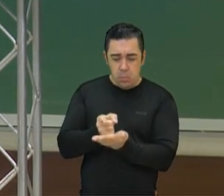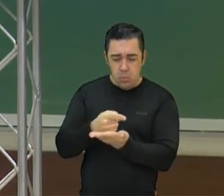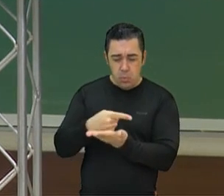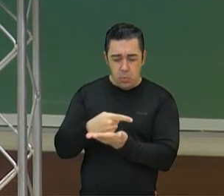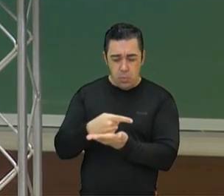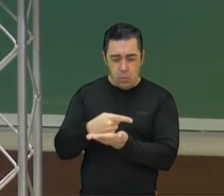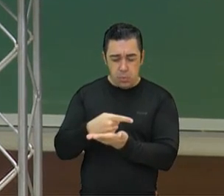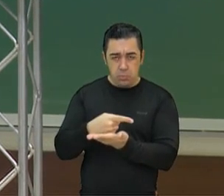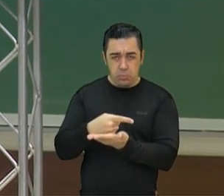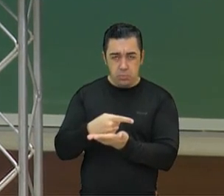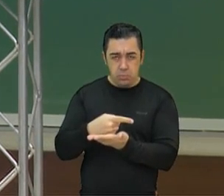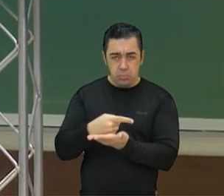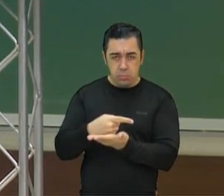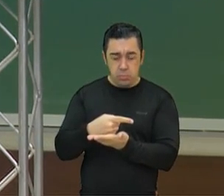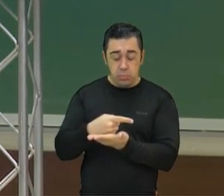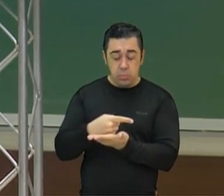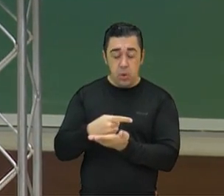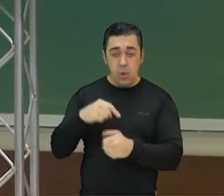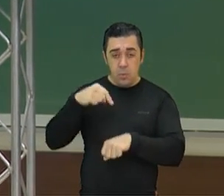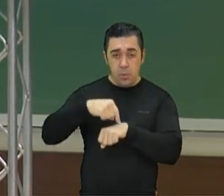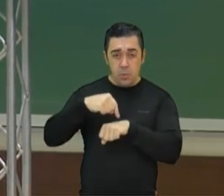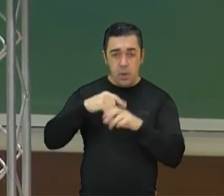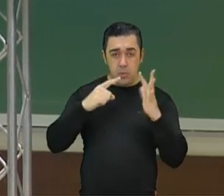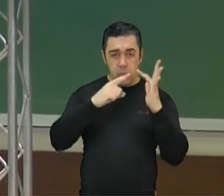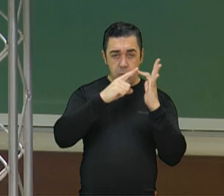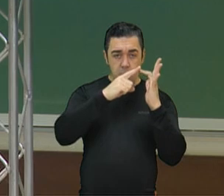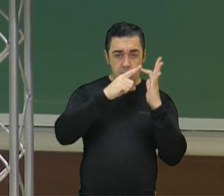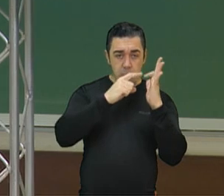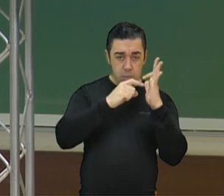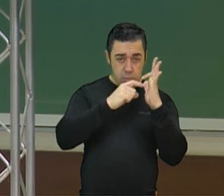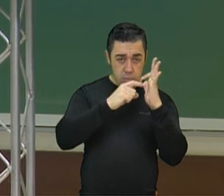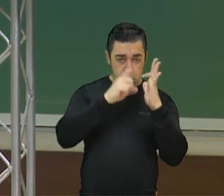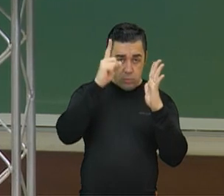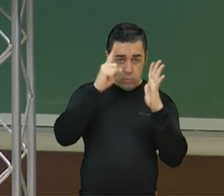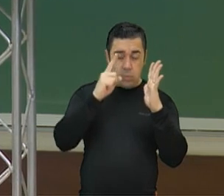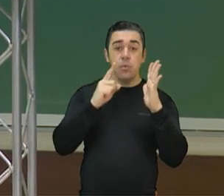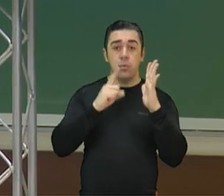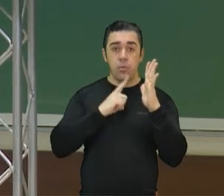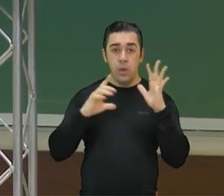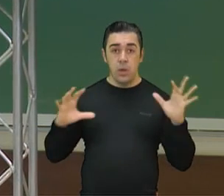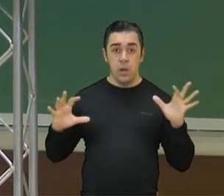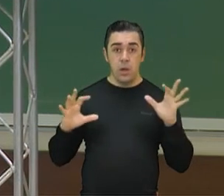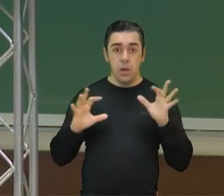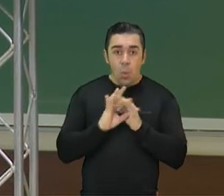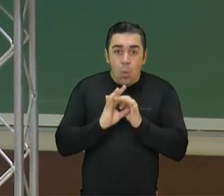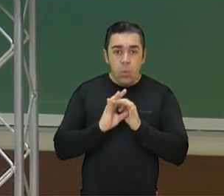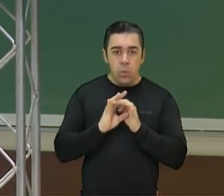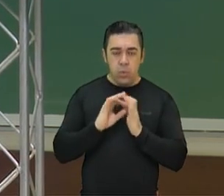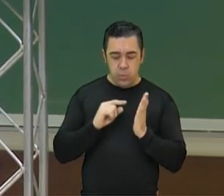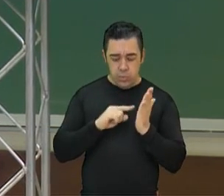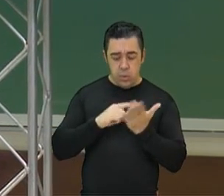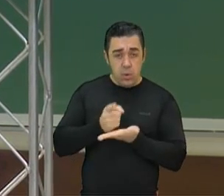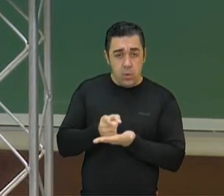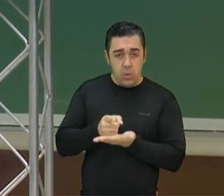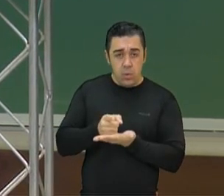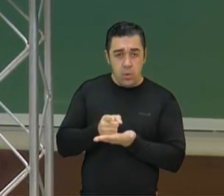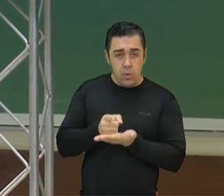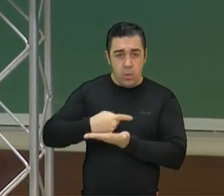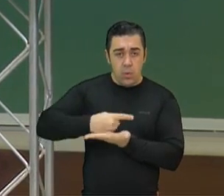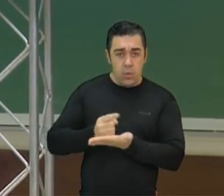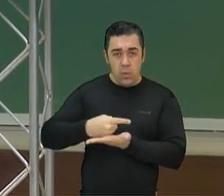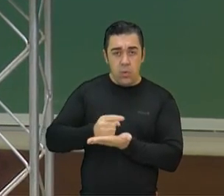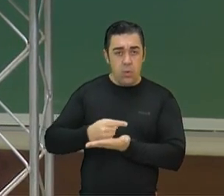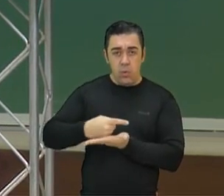paralelo ao do fio aqui, ó. A partir do momento em que o interruptor foi acionado, ligado, a lâmpada